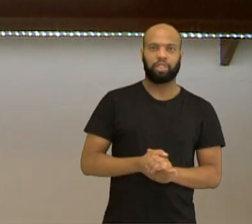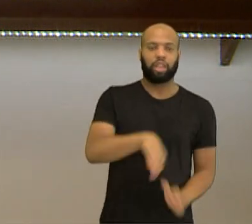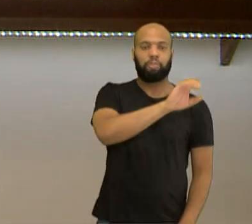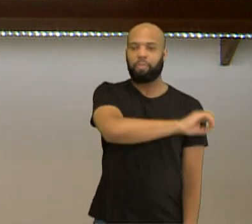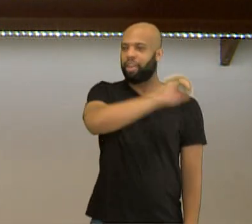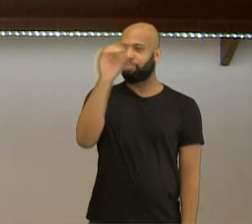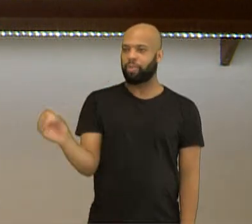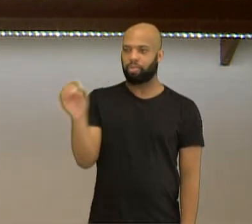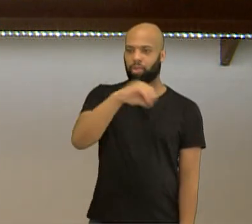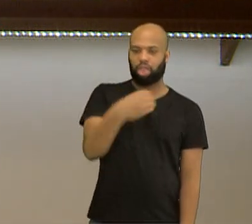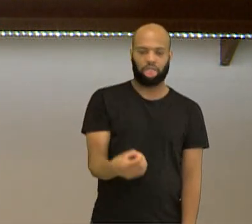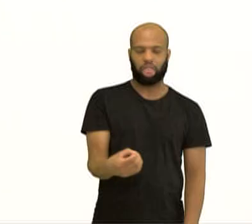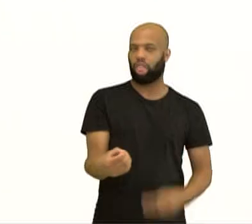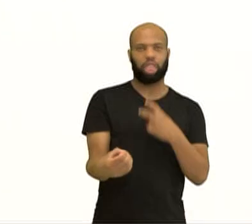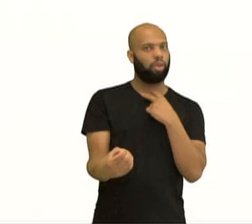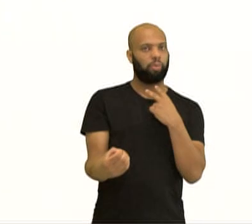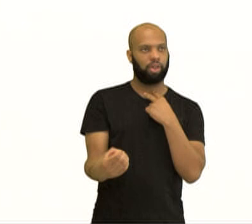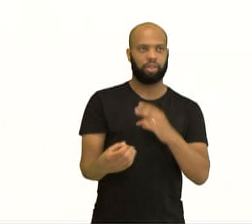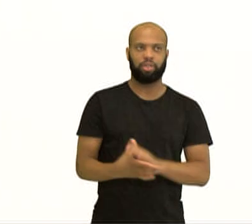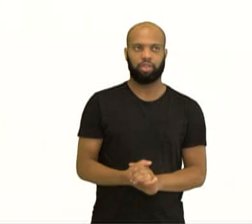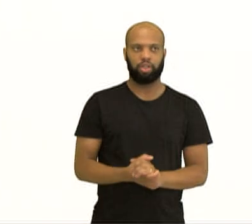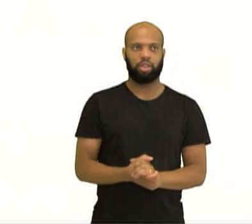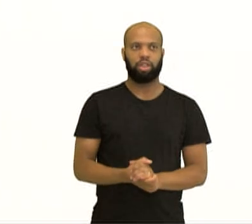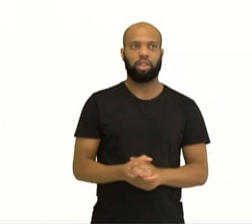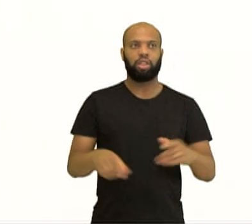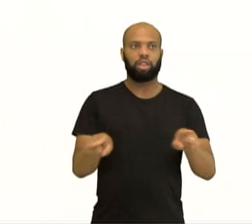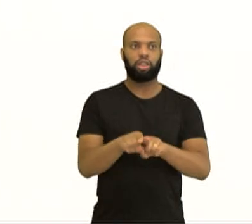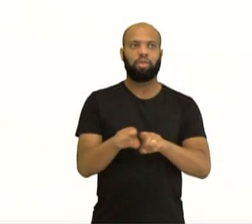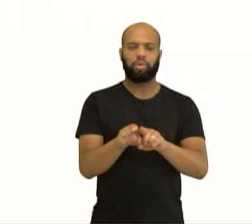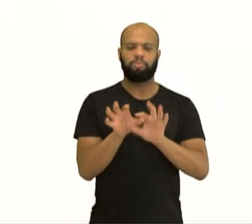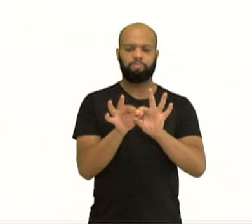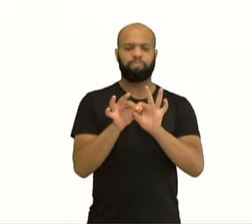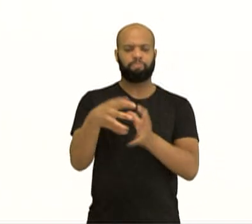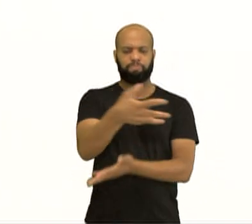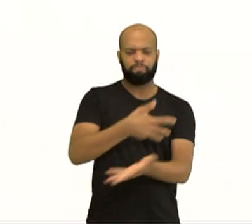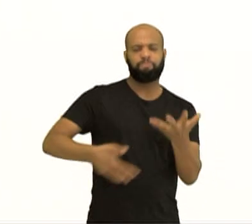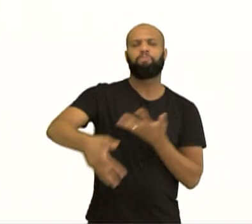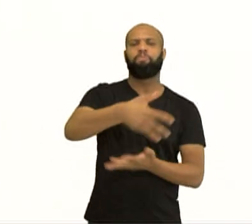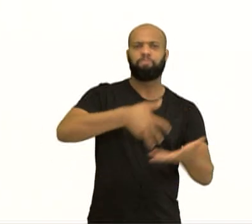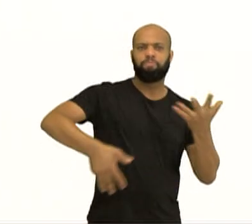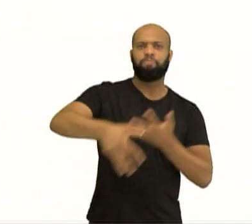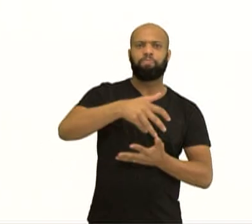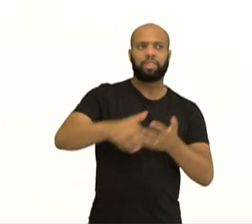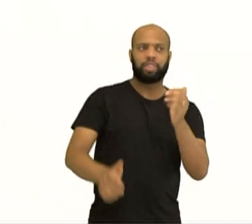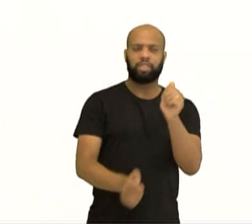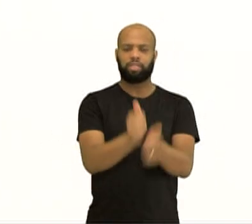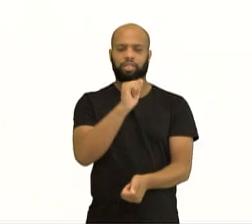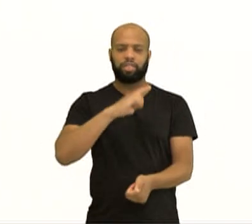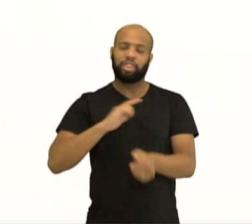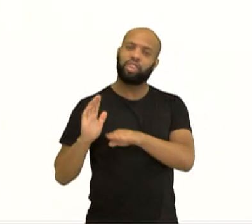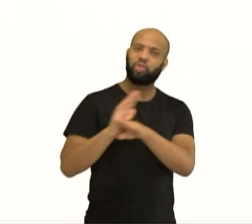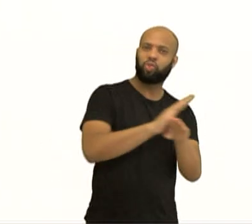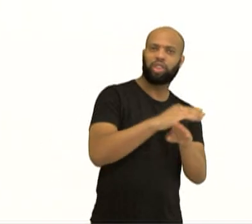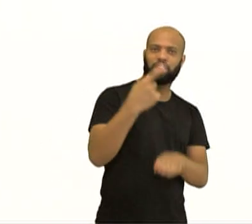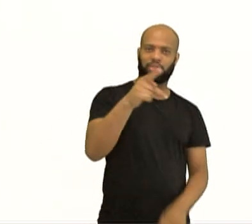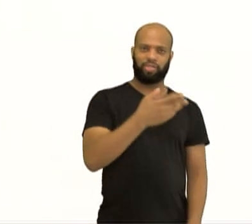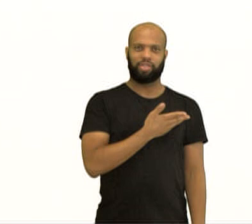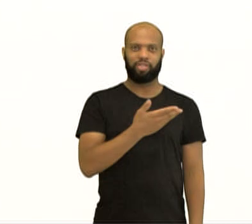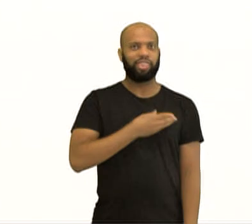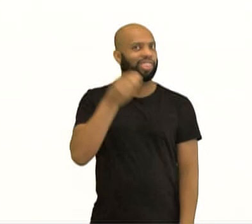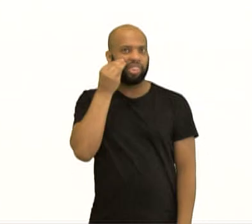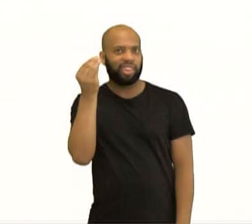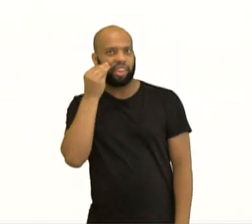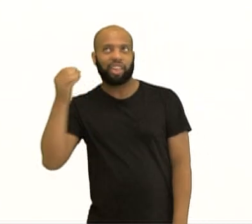no chão, né? Parceria e colaborativo. Então ele é um esporte que você tem que ajudar o seu colega,